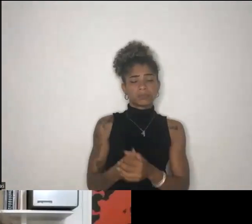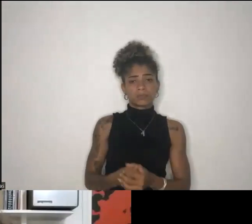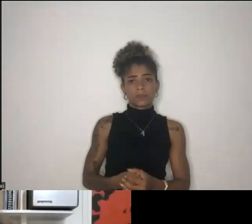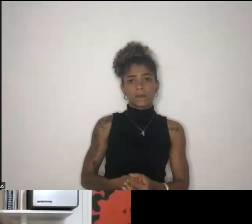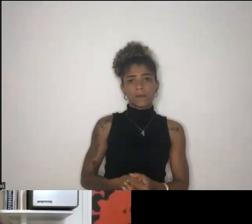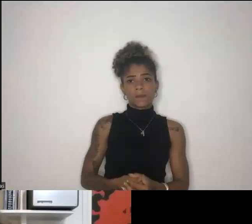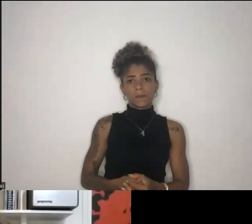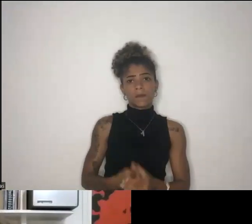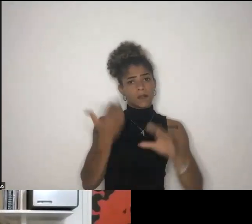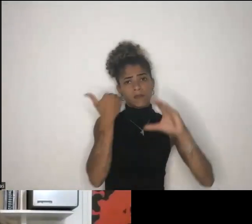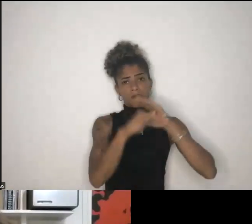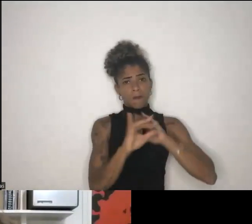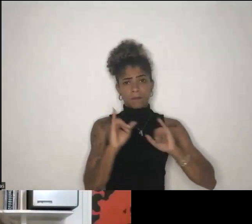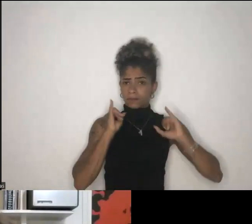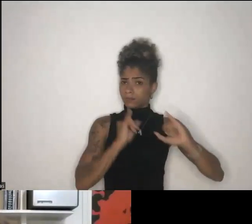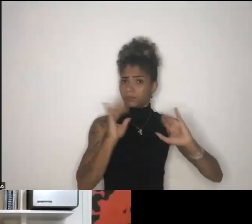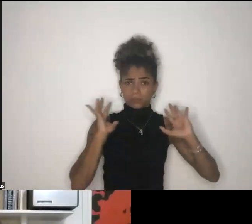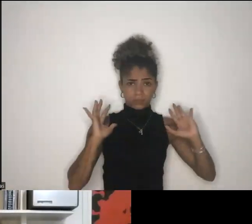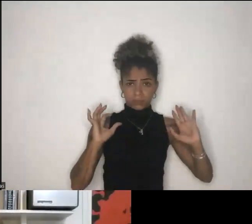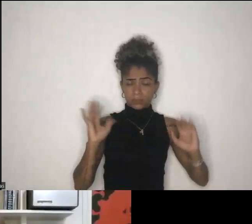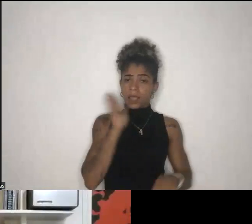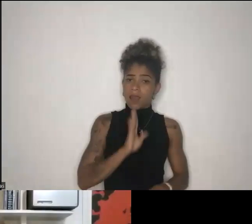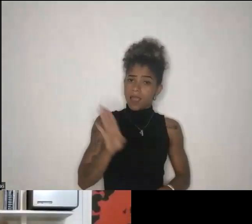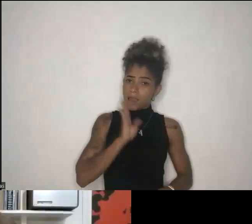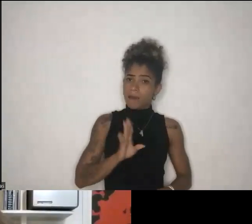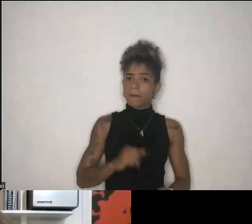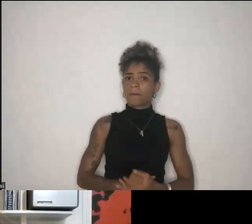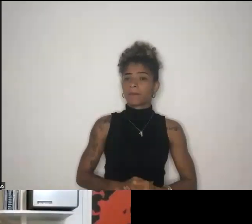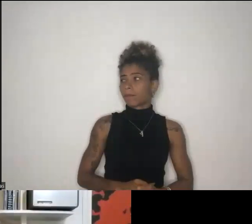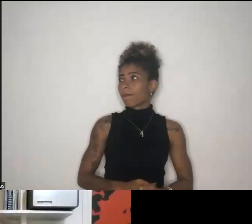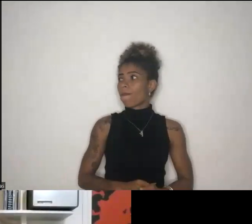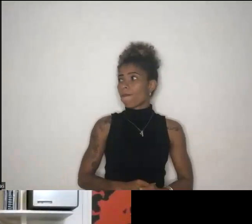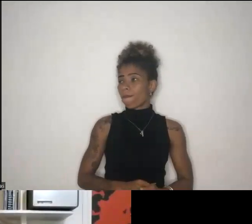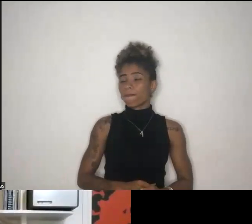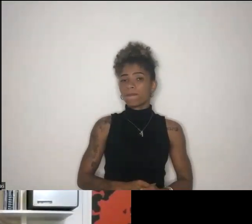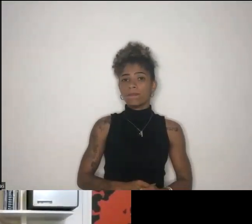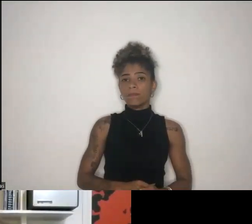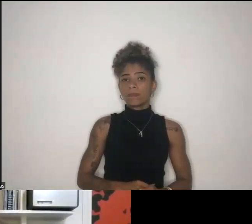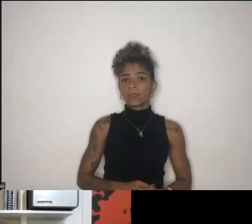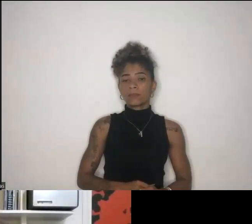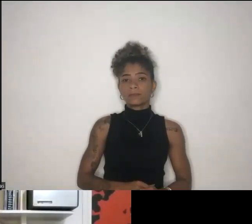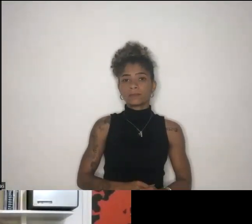Ah eu te passo que legal Que bom Isso aí é muito importante